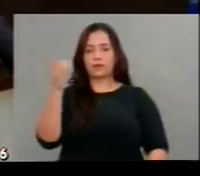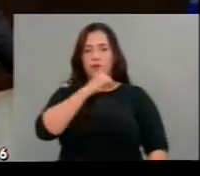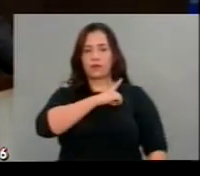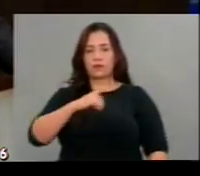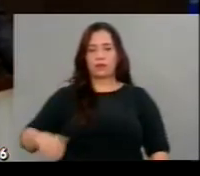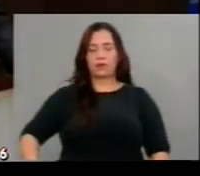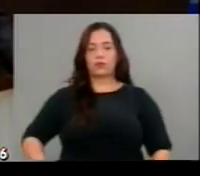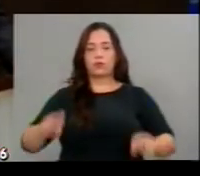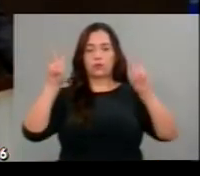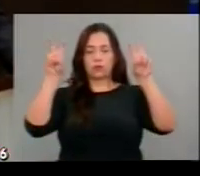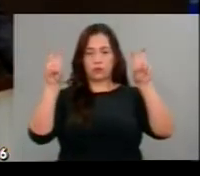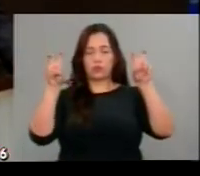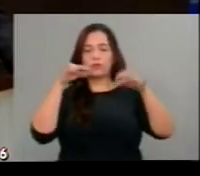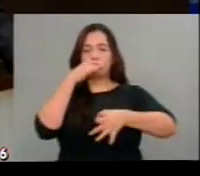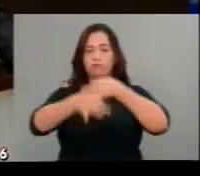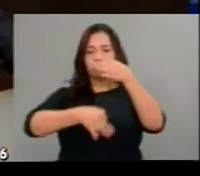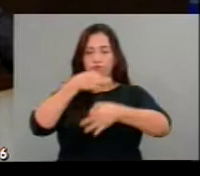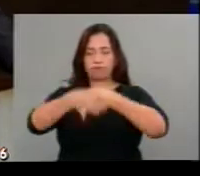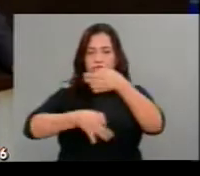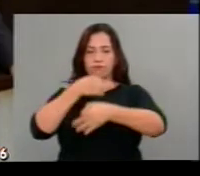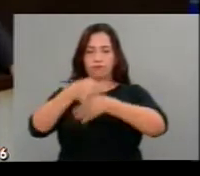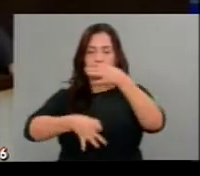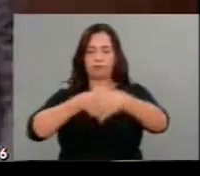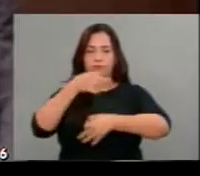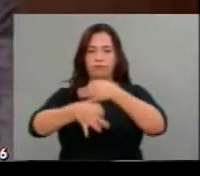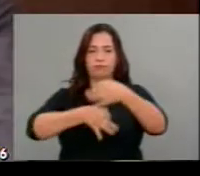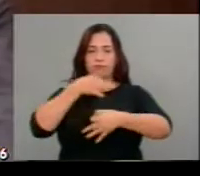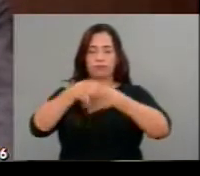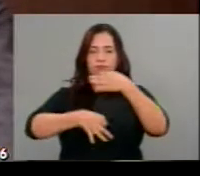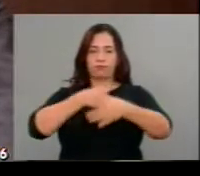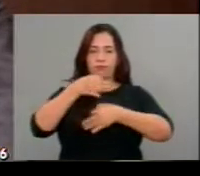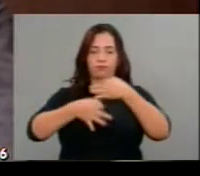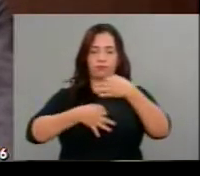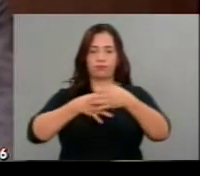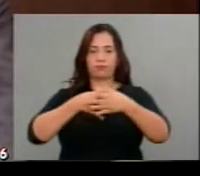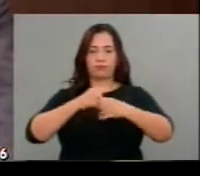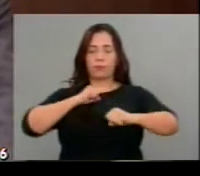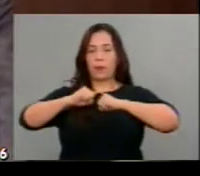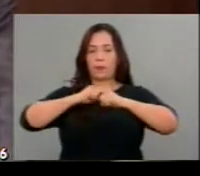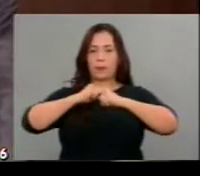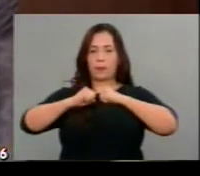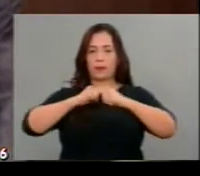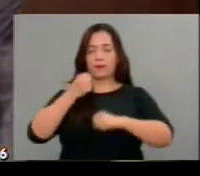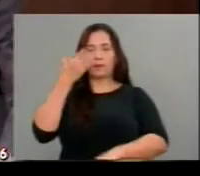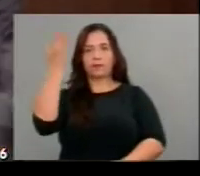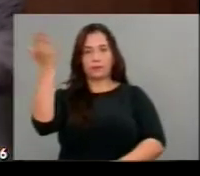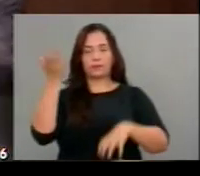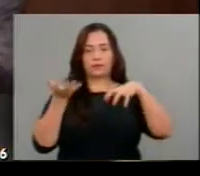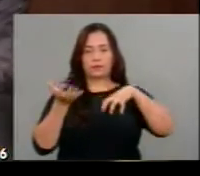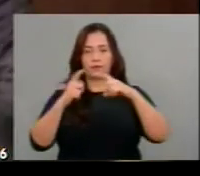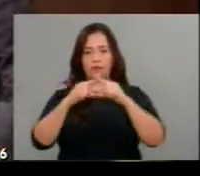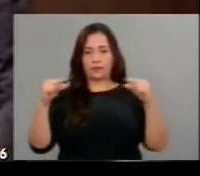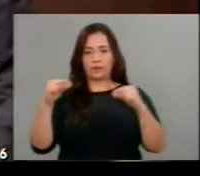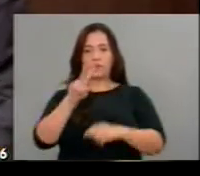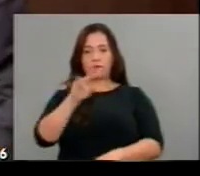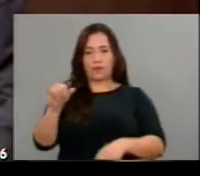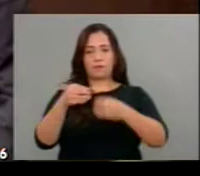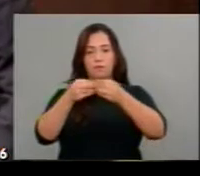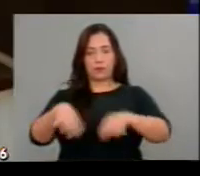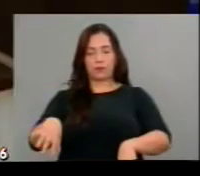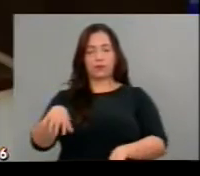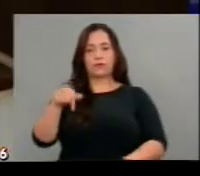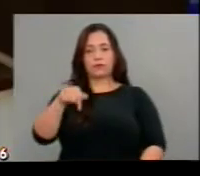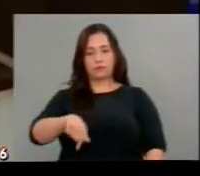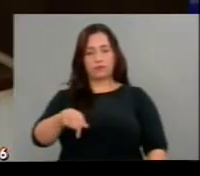sobre iniciativas, ora, em debate no Congresso Nacional, que vão impactar profundamente